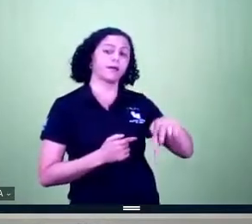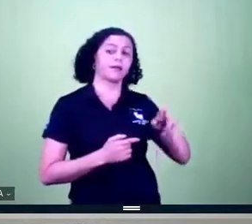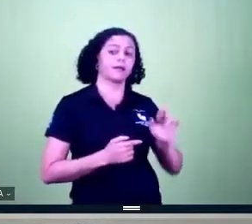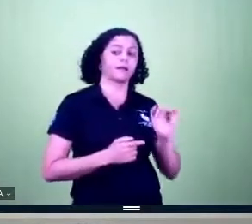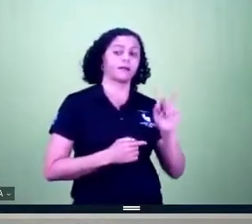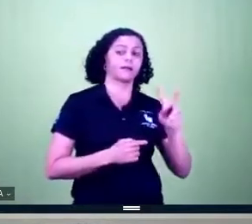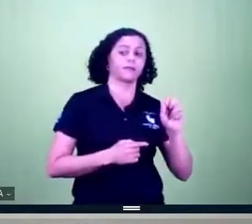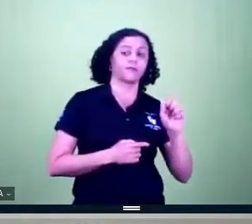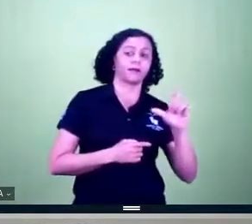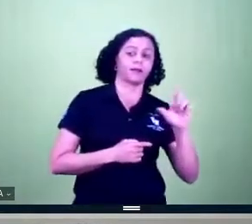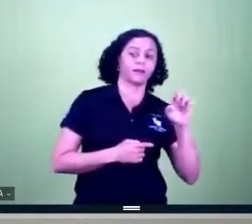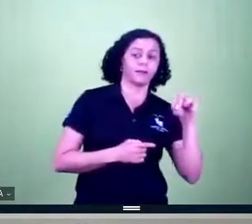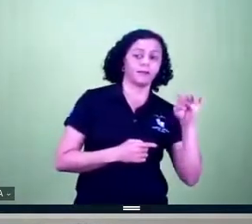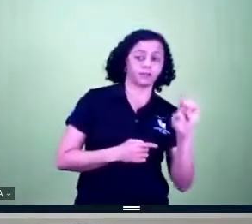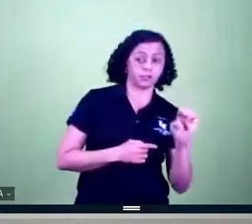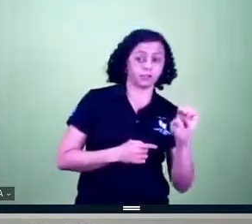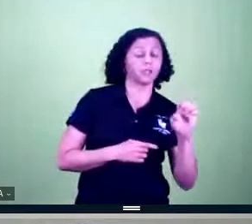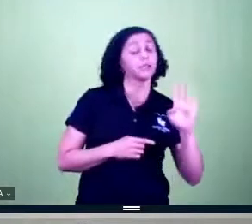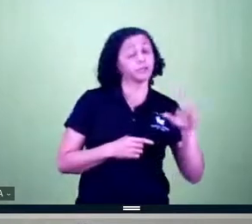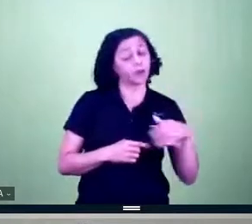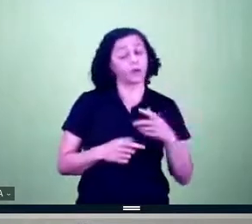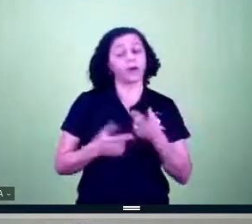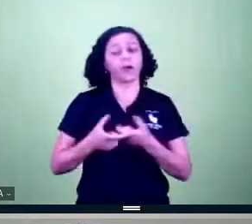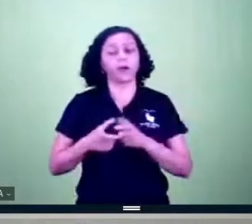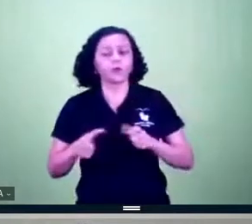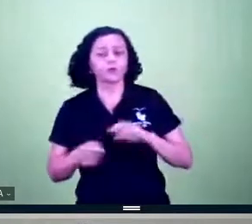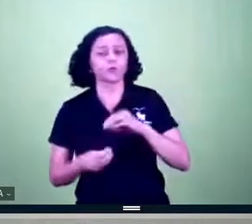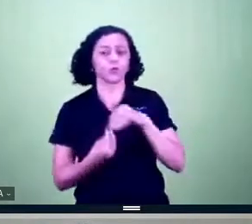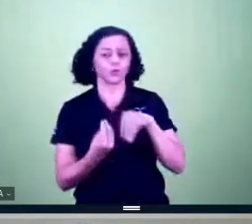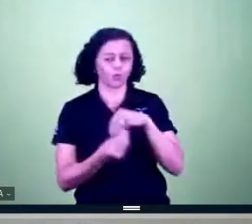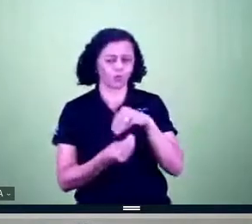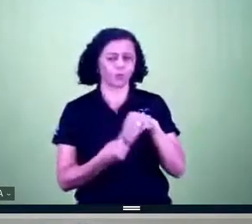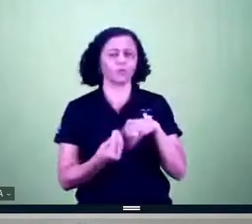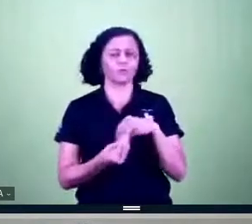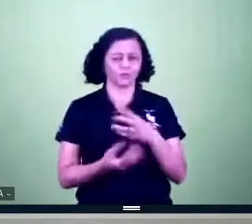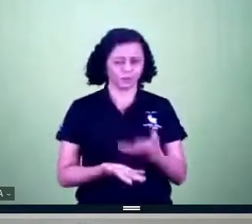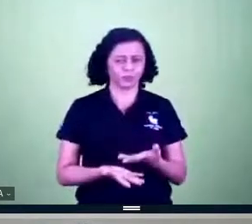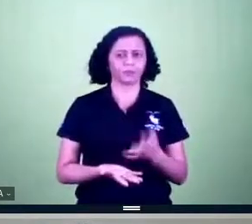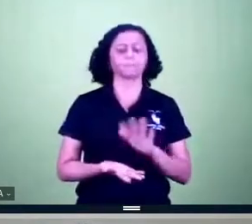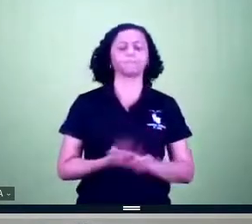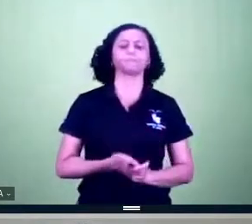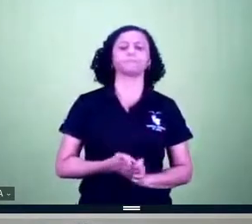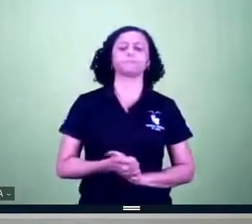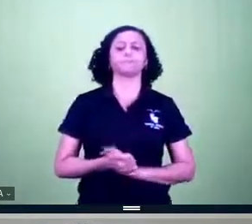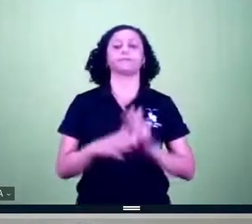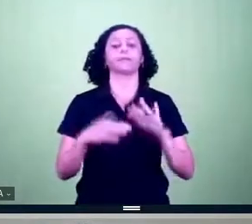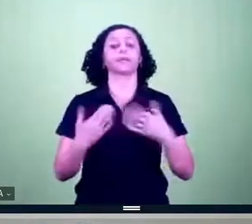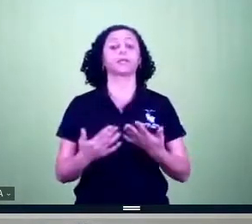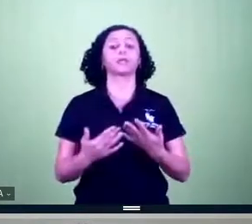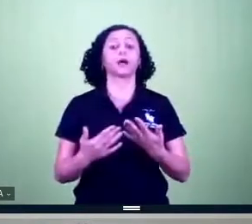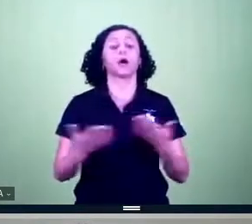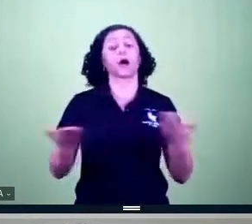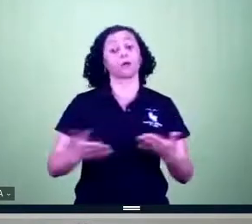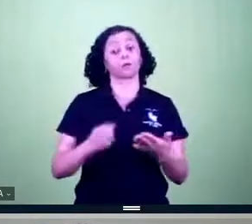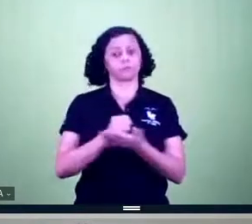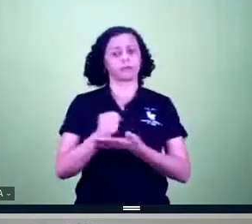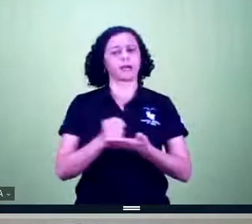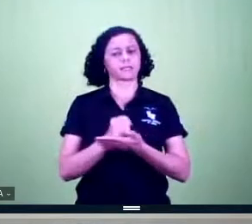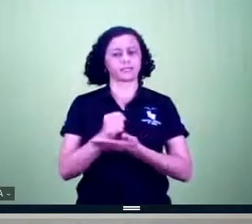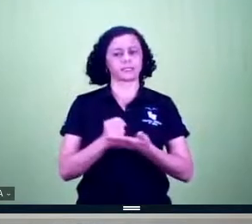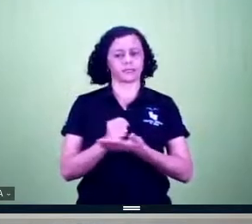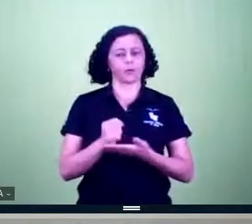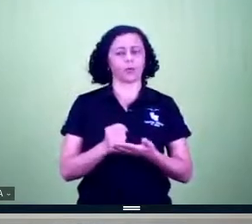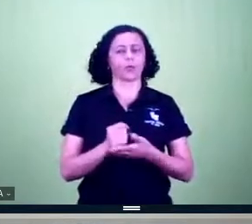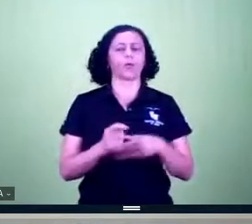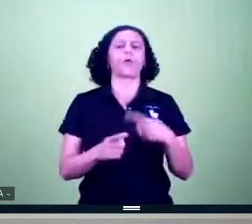esse equivalente. Então, ou seja, é um circuito misto. Nós ainda estamos longe de chegar lá, por enquanto, nós vamos ficar no basicão, que é justamente